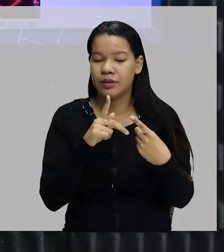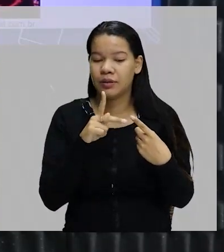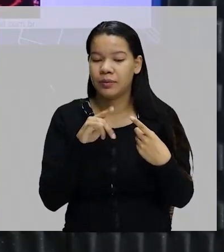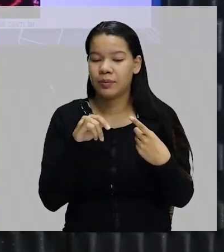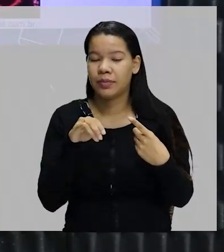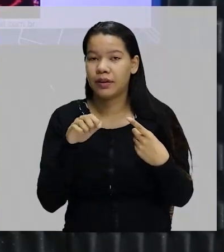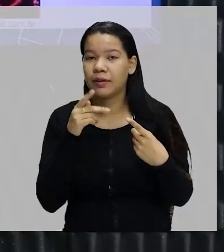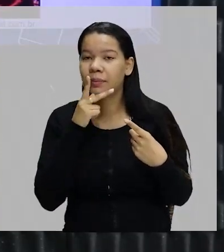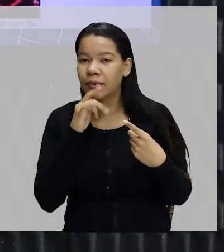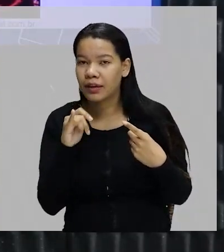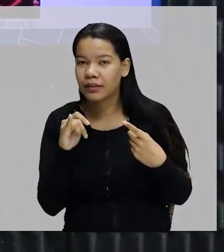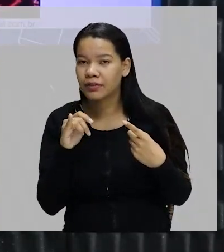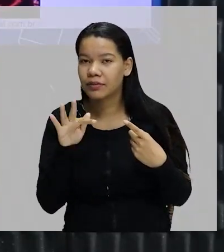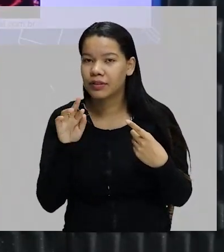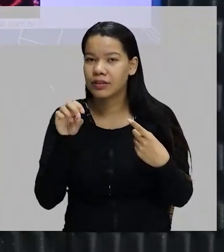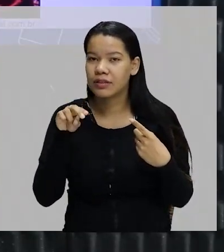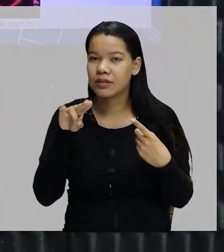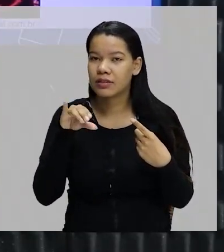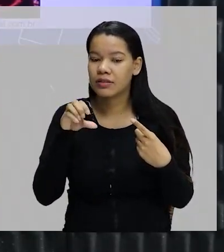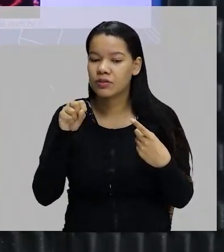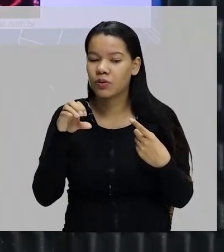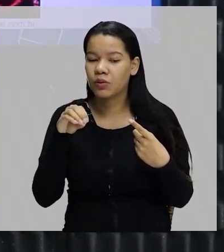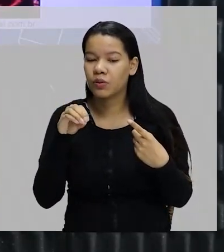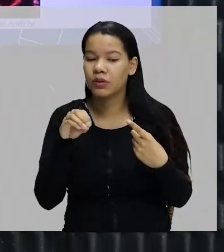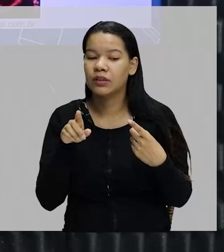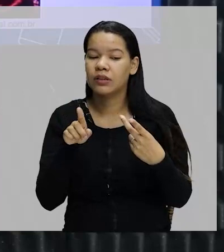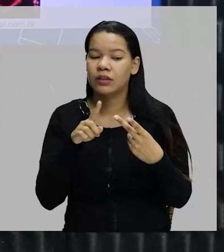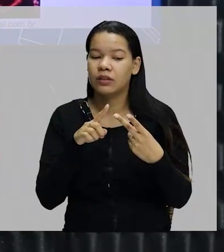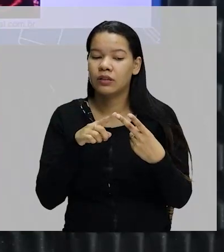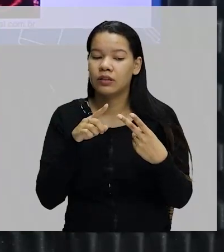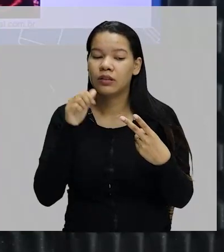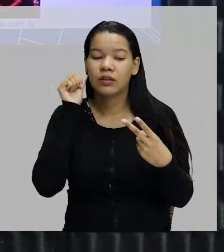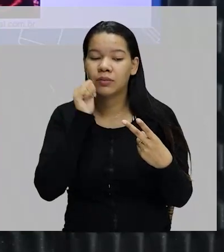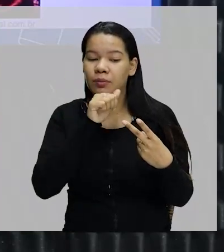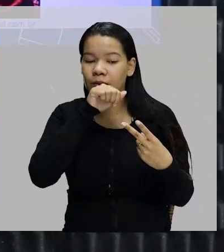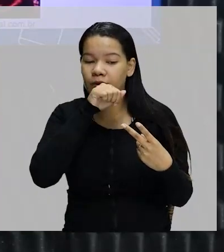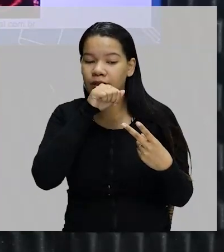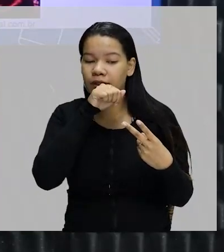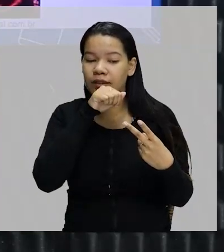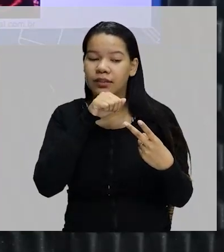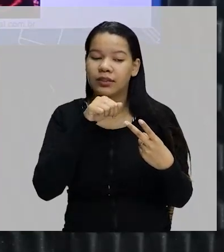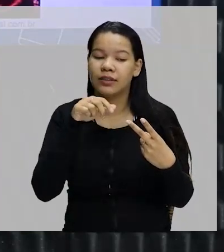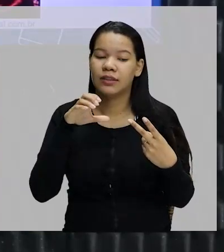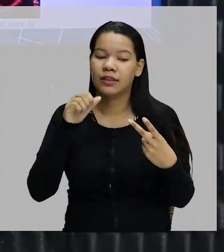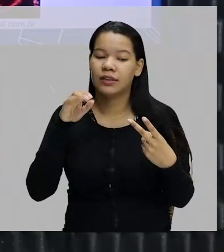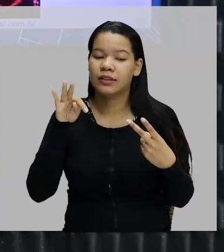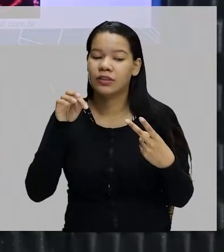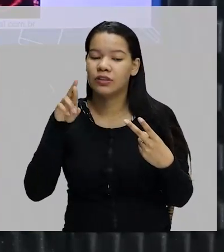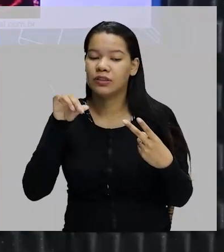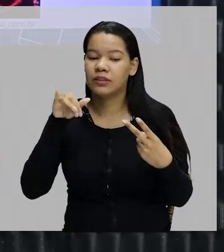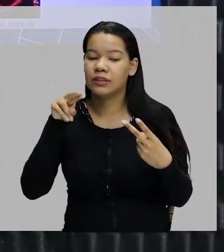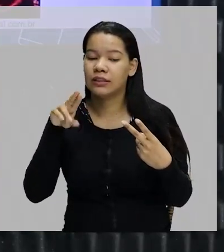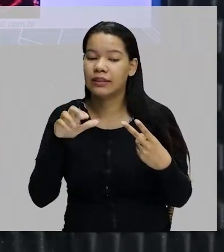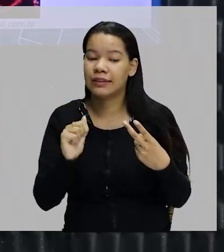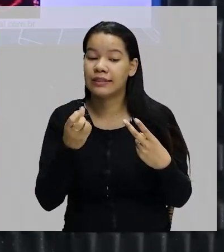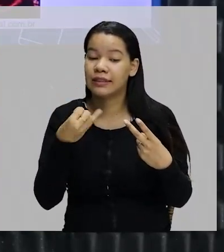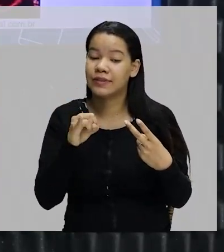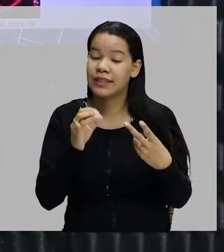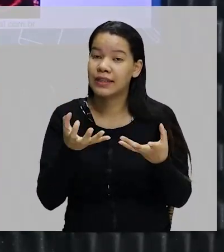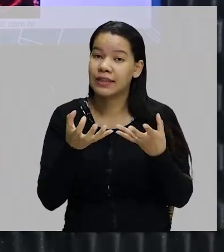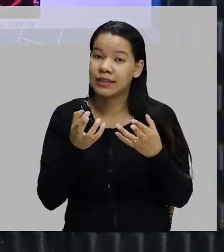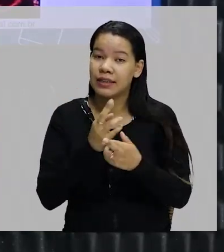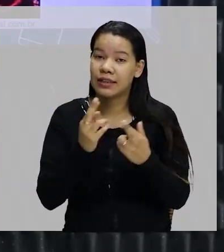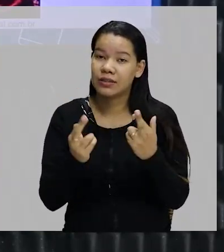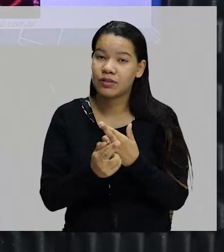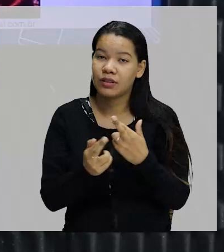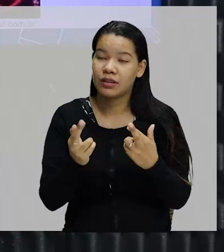o boi em si. Hoje em dia, se vocês quiserem aprofundar um pouquinho em relação ao Bumba Meu Boi, eu trouxe essa imagem, existe algo. Aí